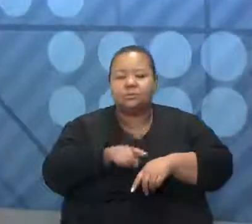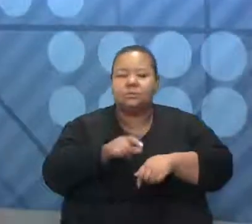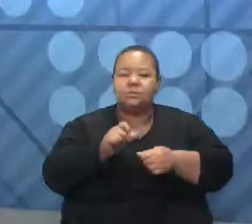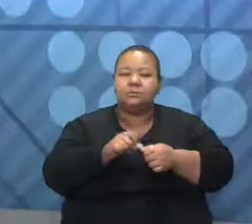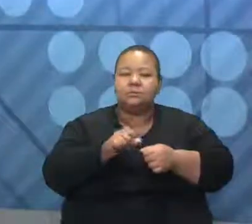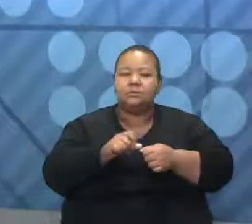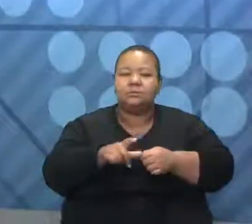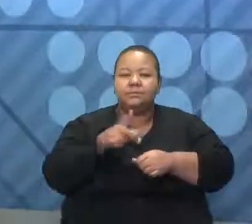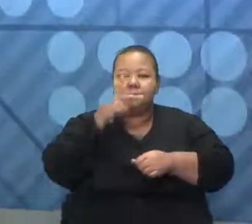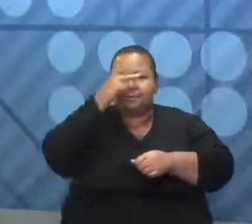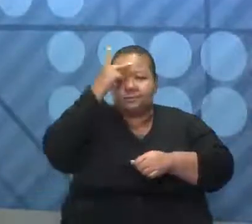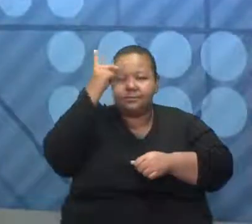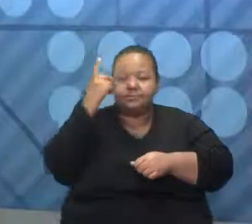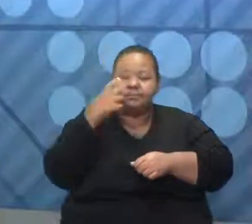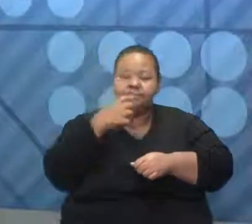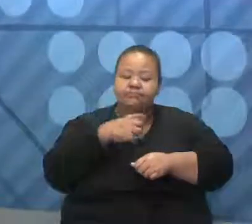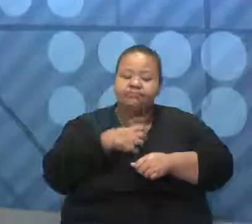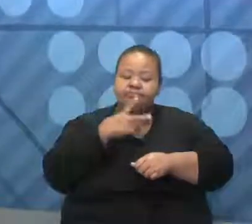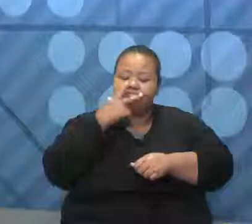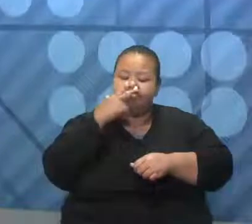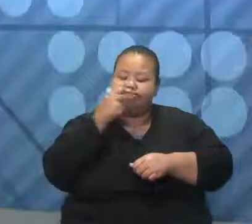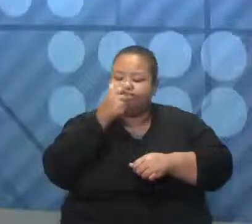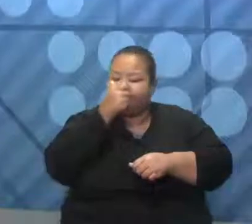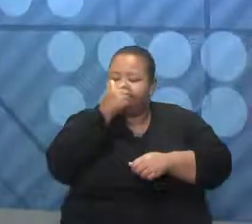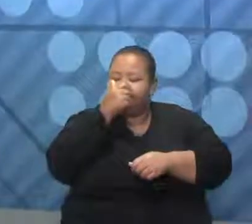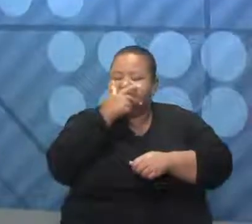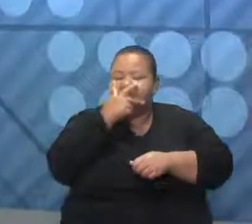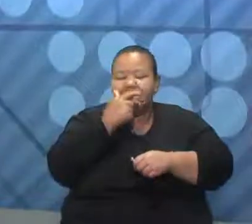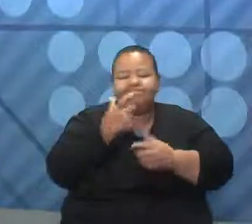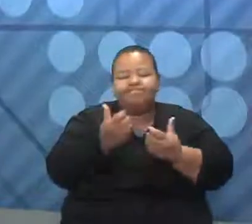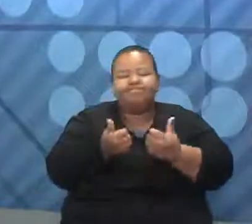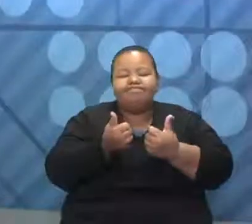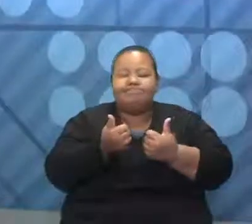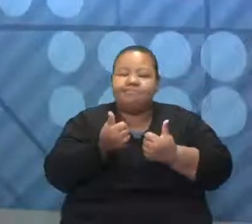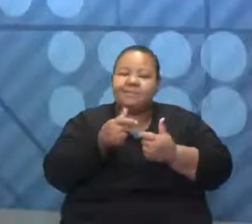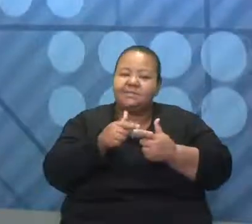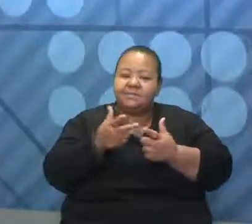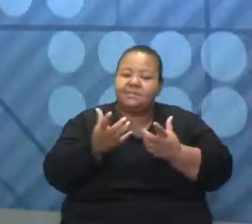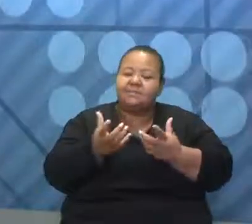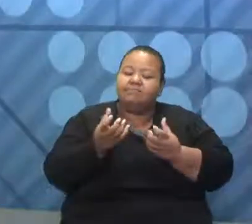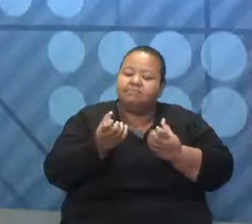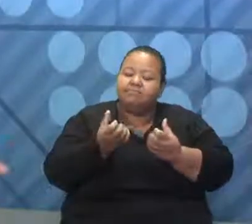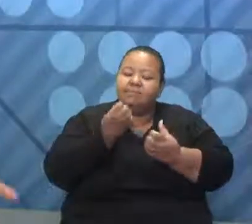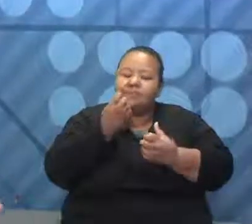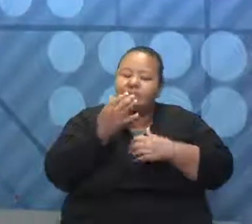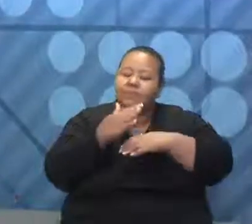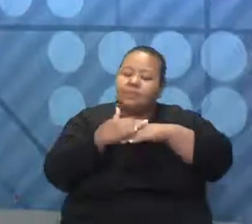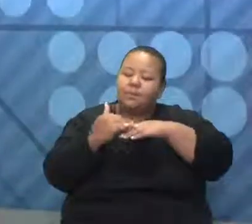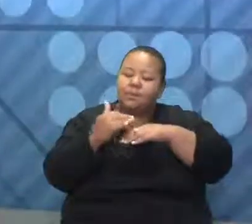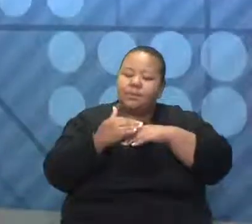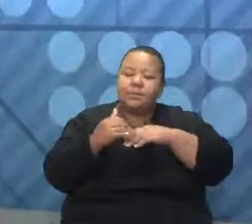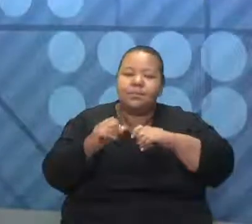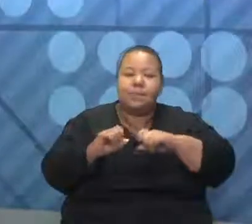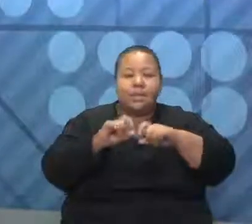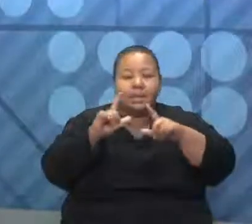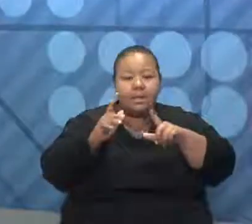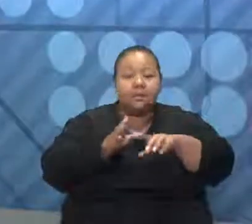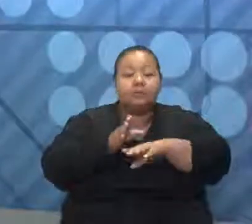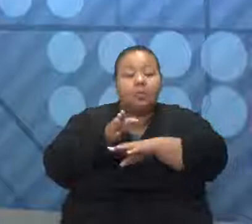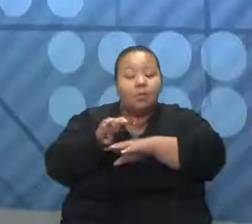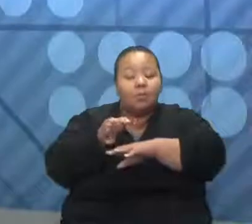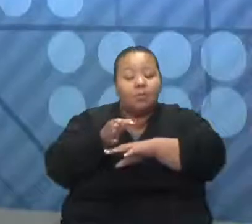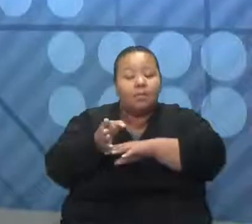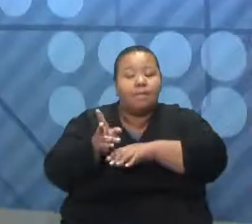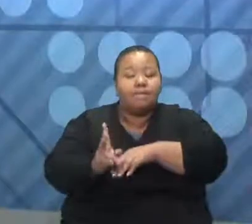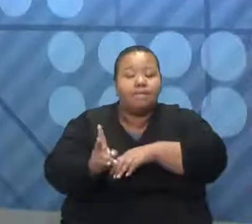com que as pessoas se sintam próximas, se sintam acolhidas. Se eu estou me sentindo acolhida, claro que eu vou ter uma